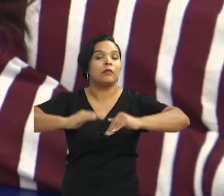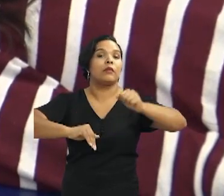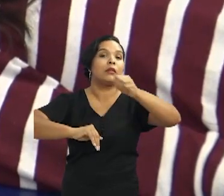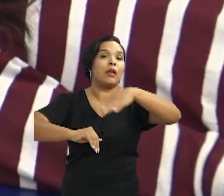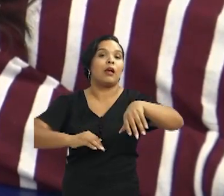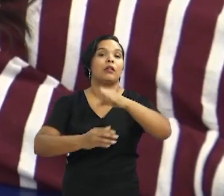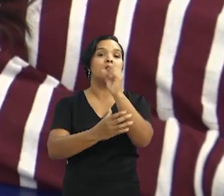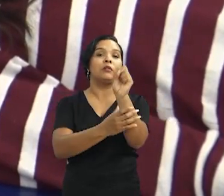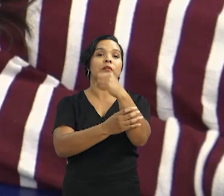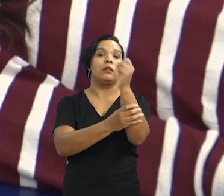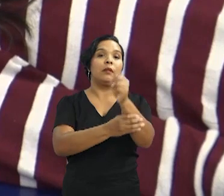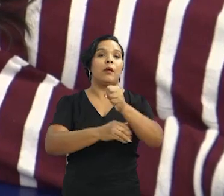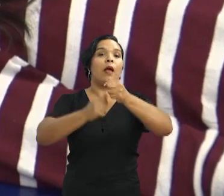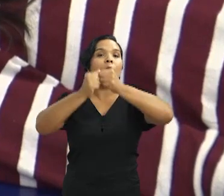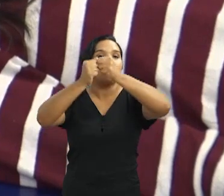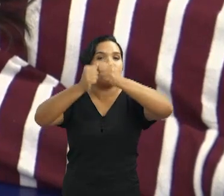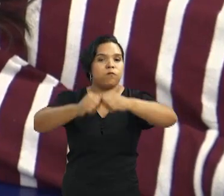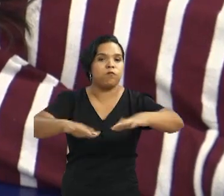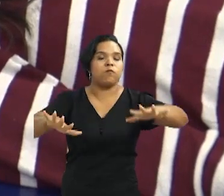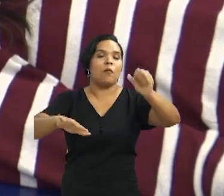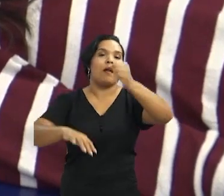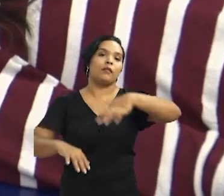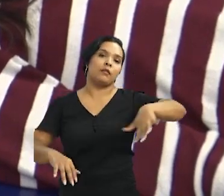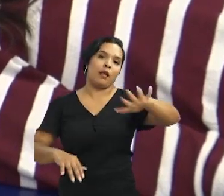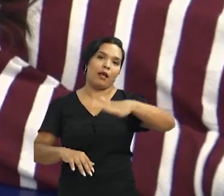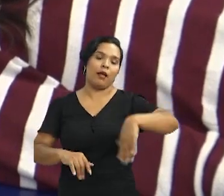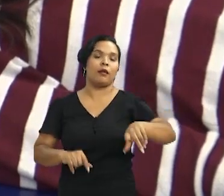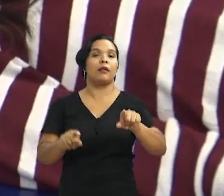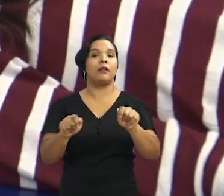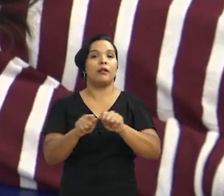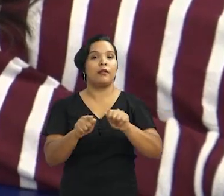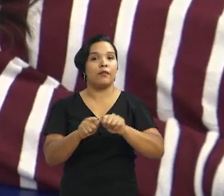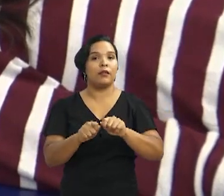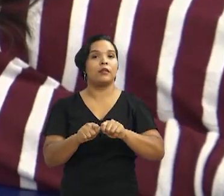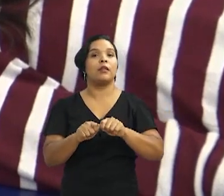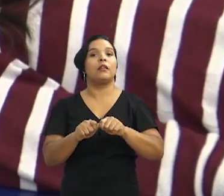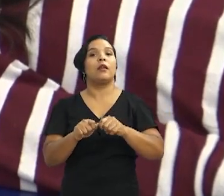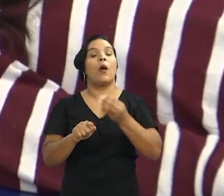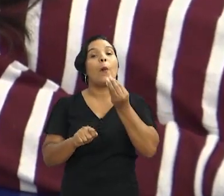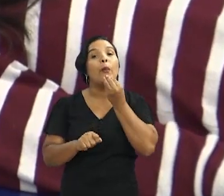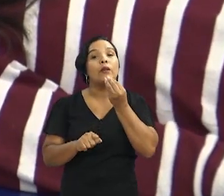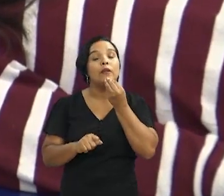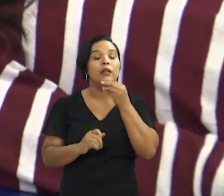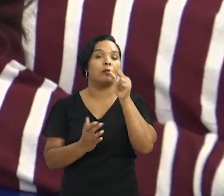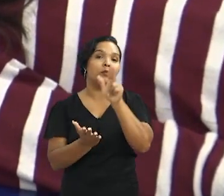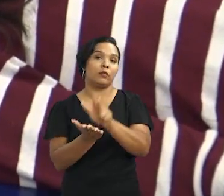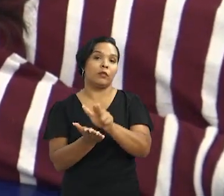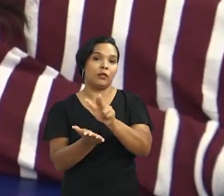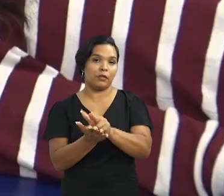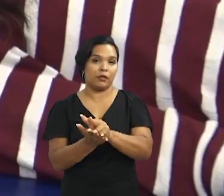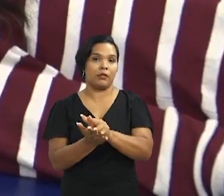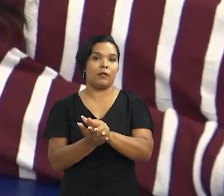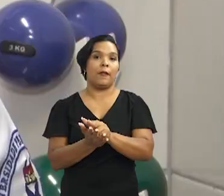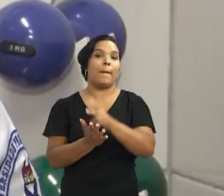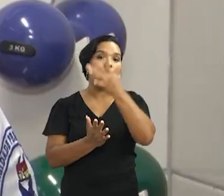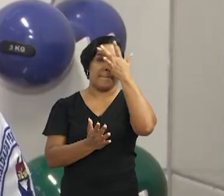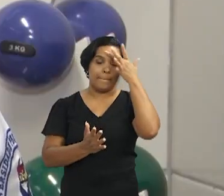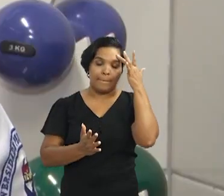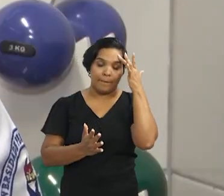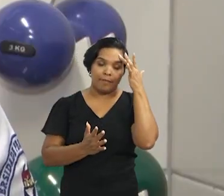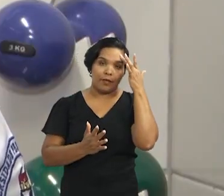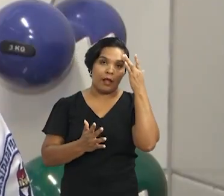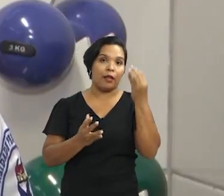atuação da fisioterapia no estado, disseminar essa área e gerar oportunidade para os pacientes. É